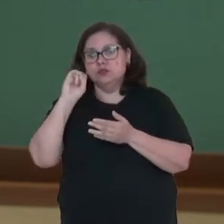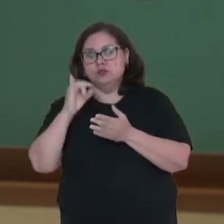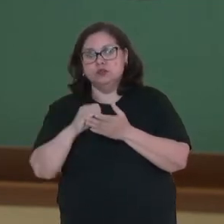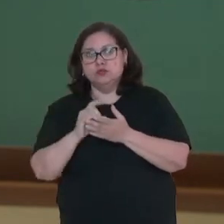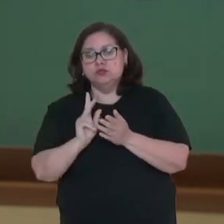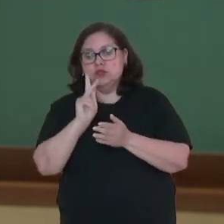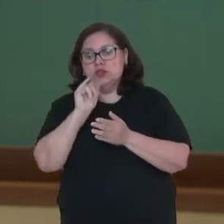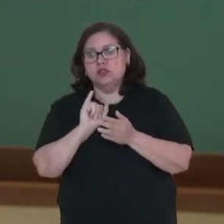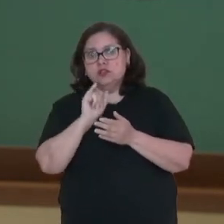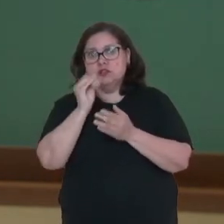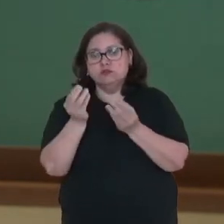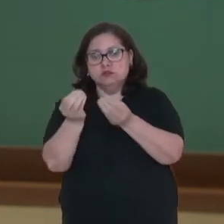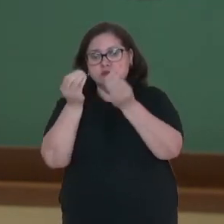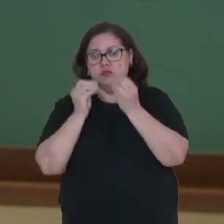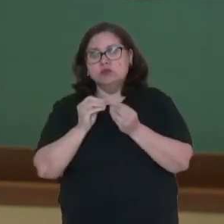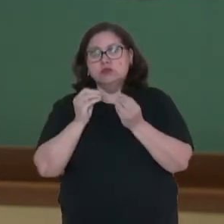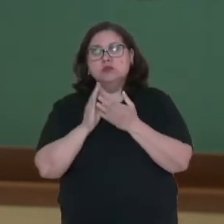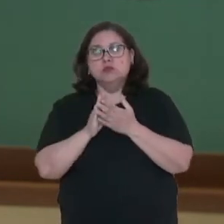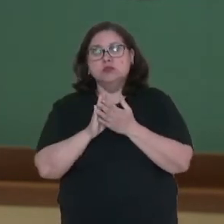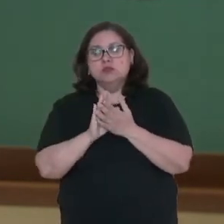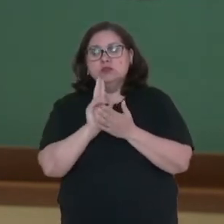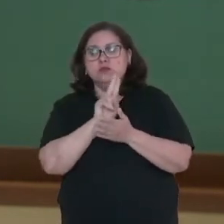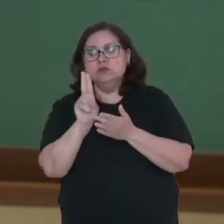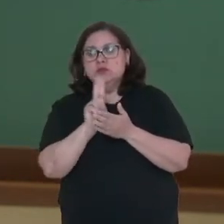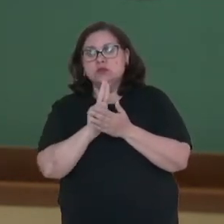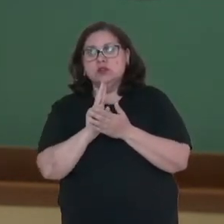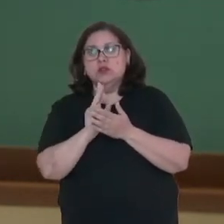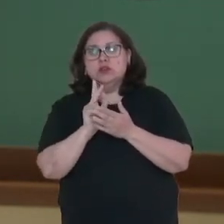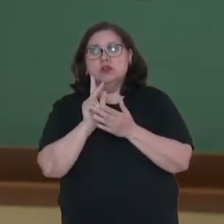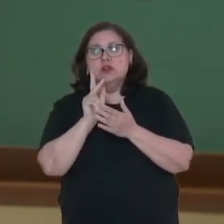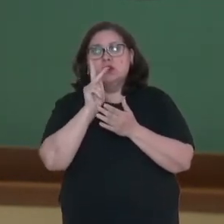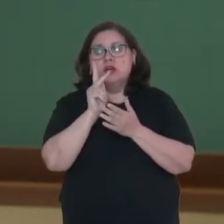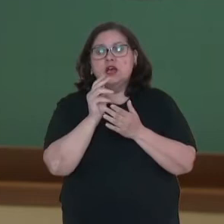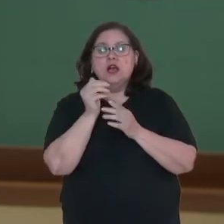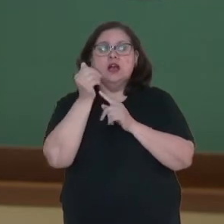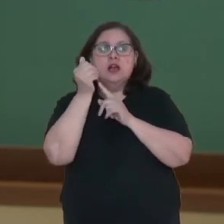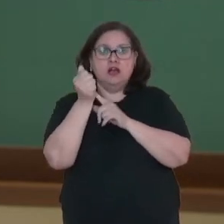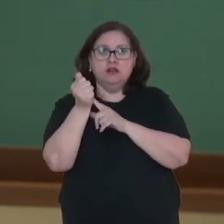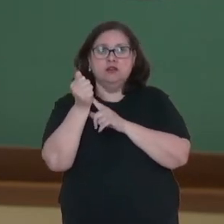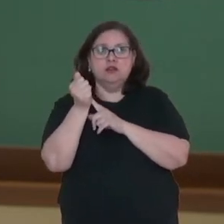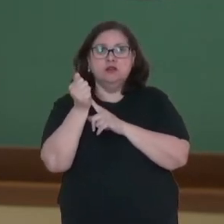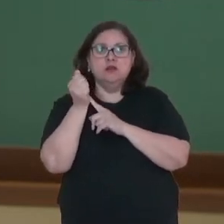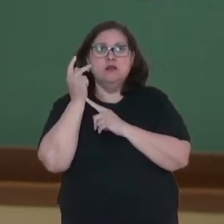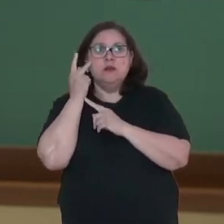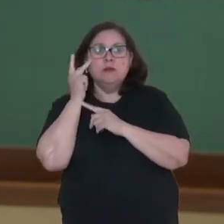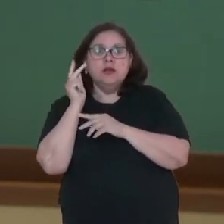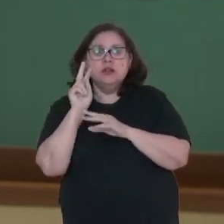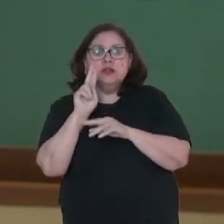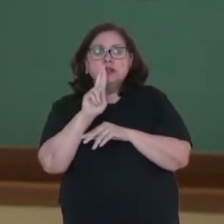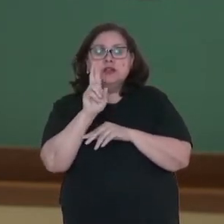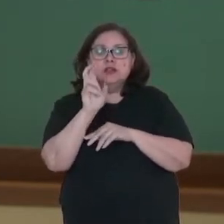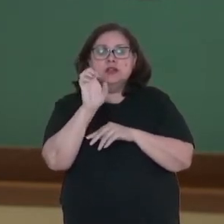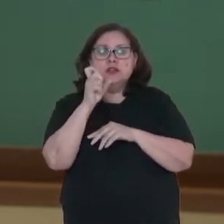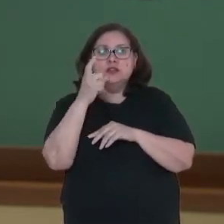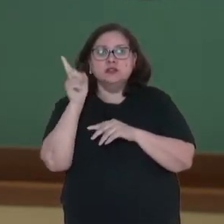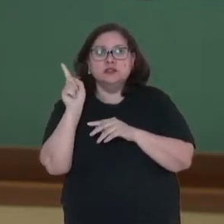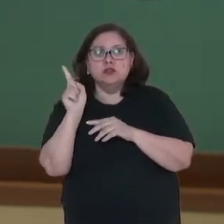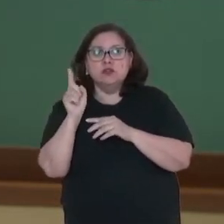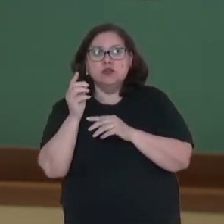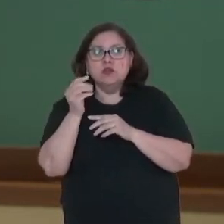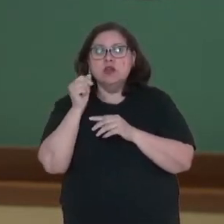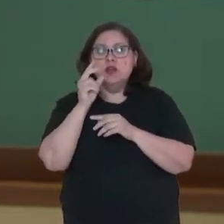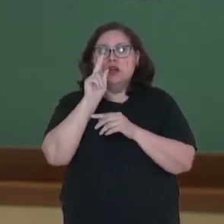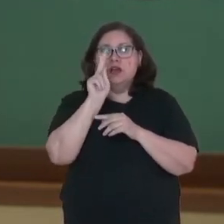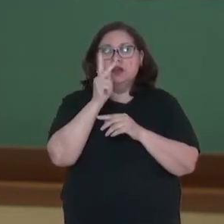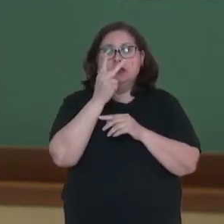nesse caso, recebe a denominação de Ka. Para a reação ácido